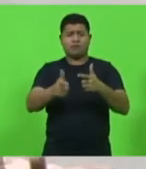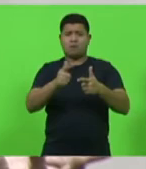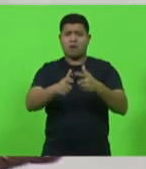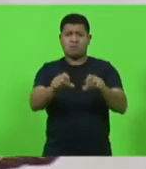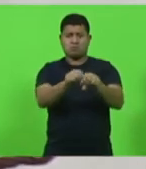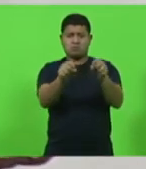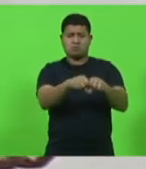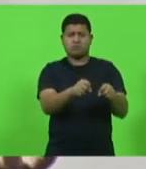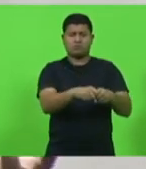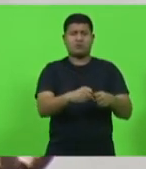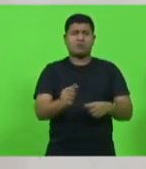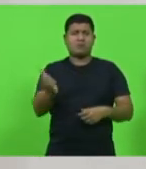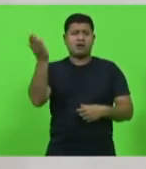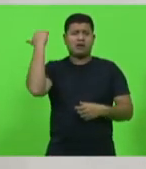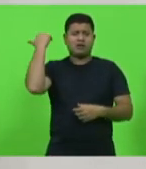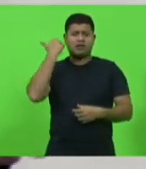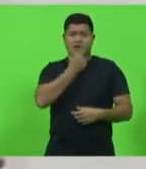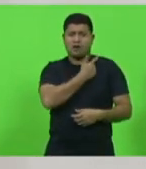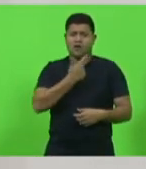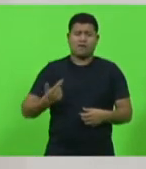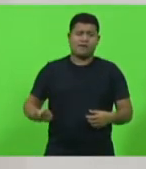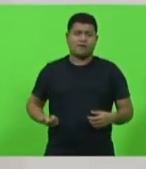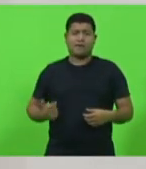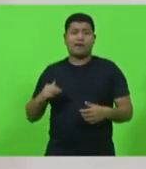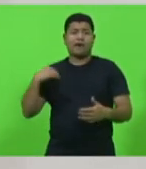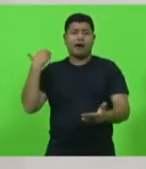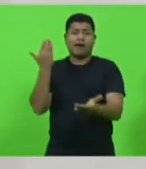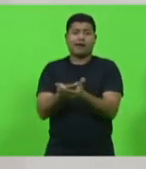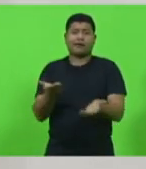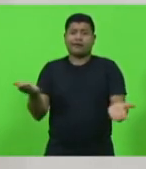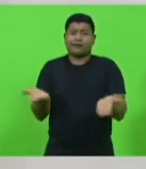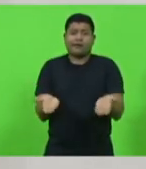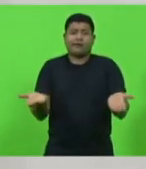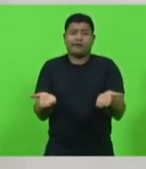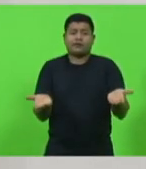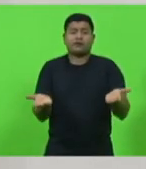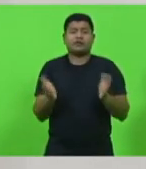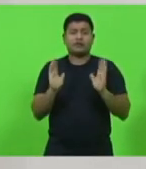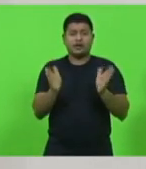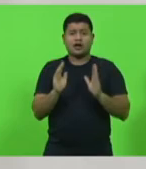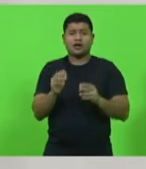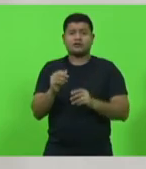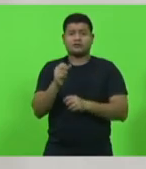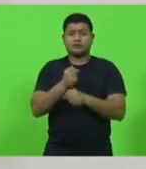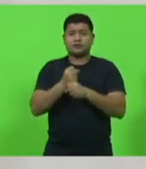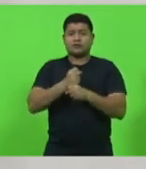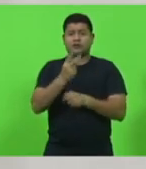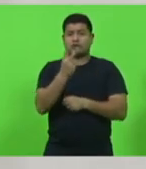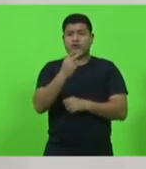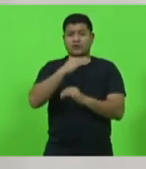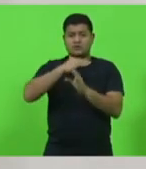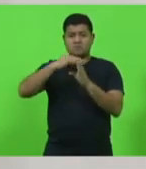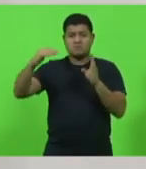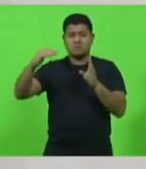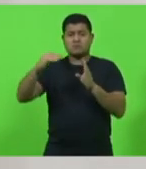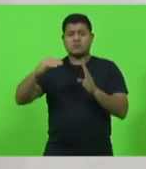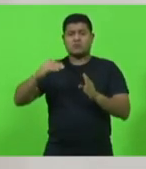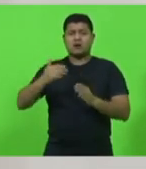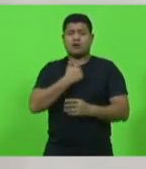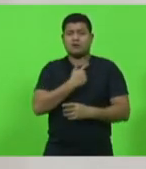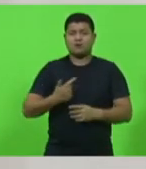desde o governo do PT, só que agora nós estamos 2 anos e meio de governo Bolsonaro, e o